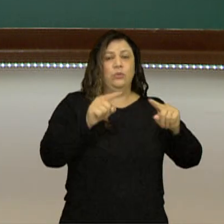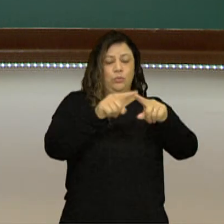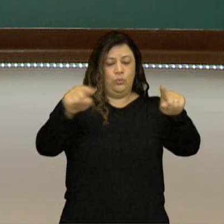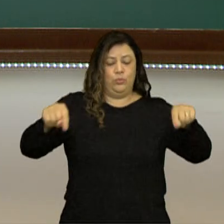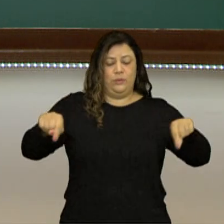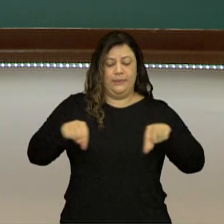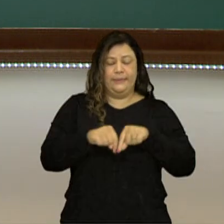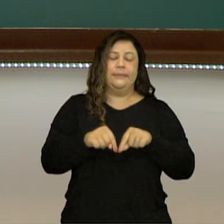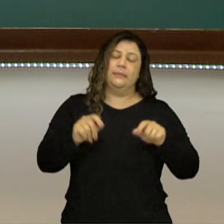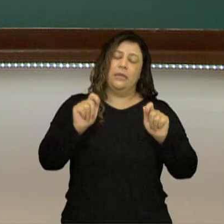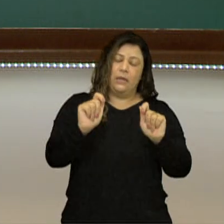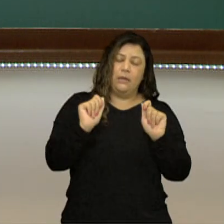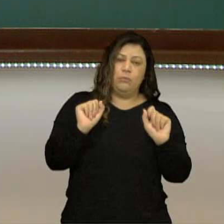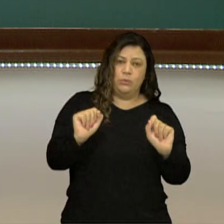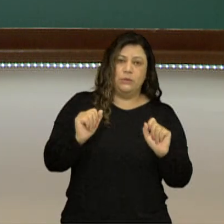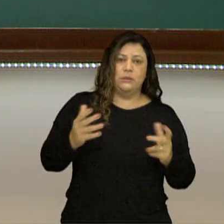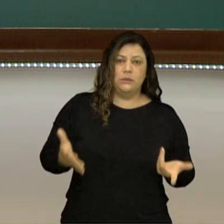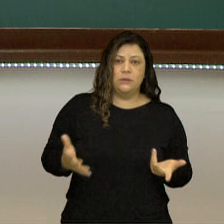poderia pôr...